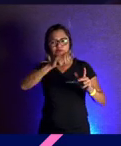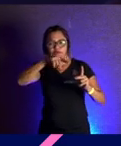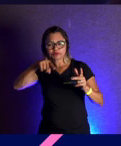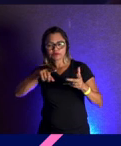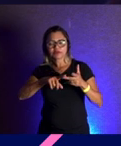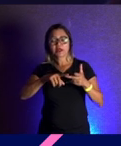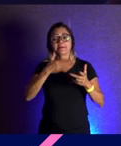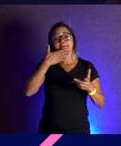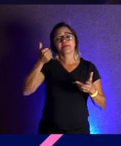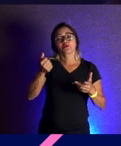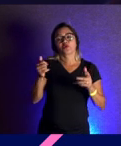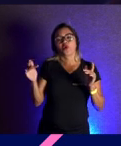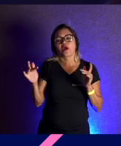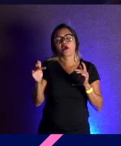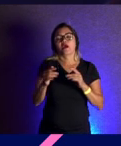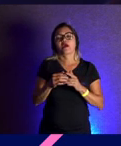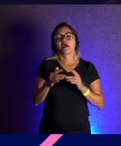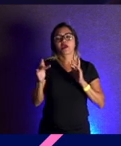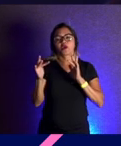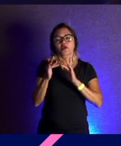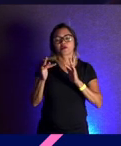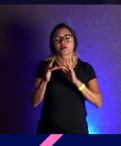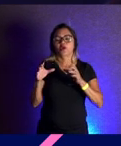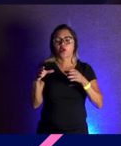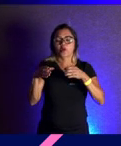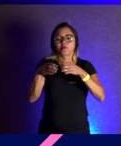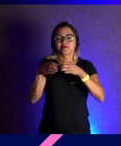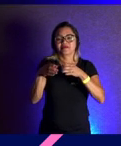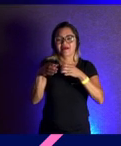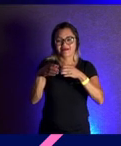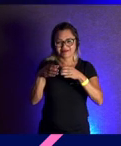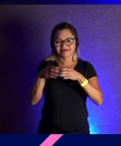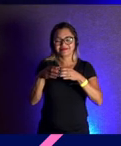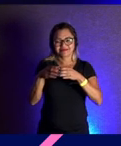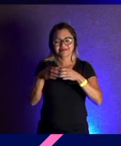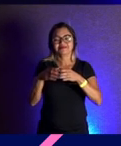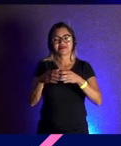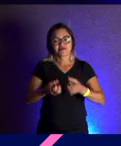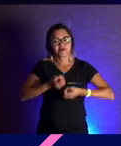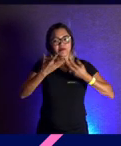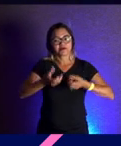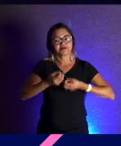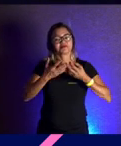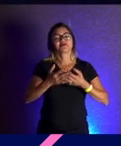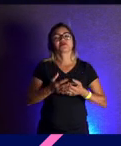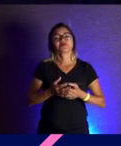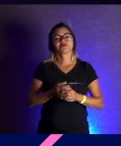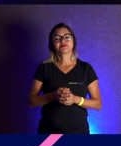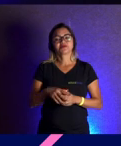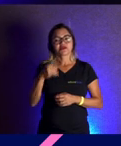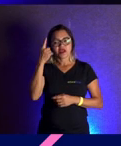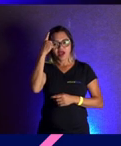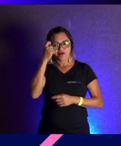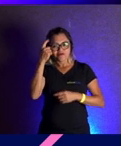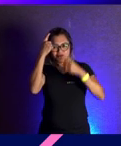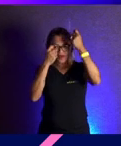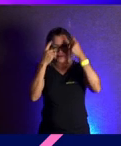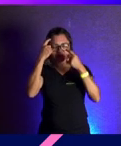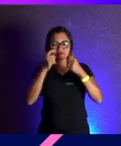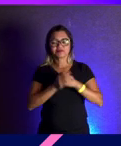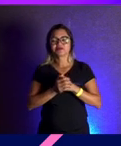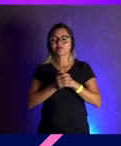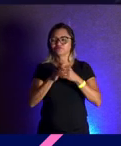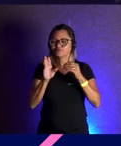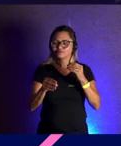we must must have all of those things kind of in the